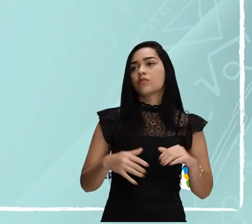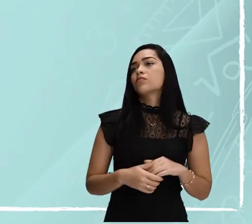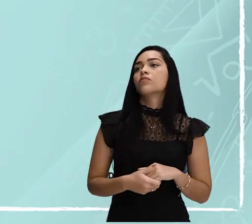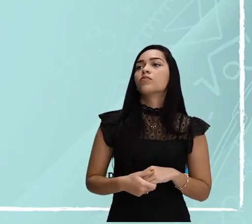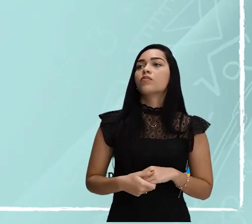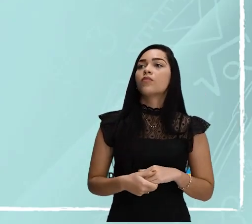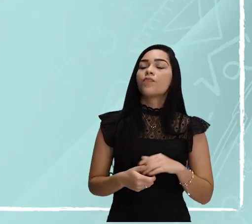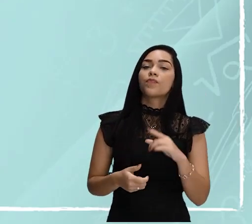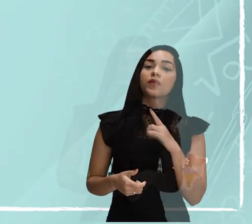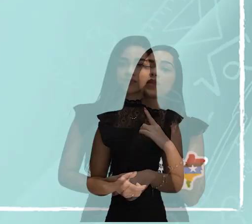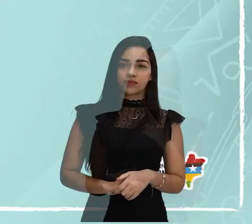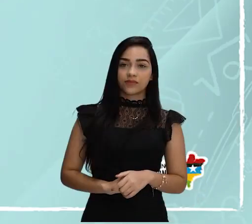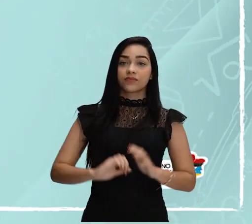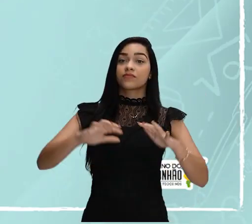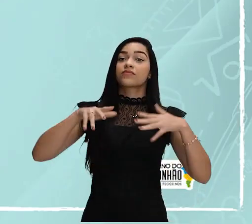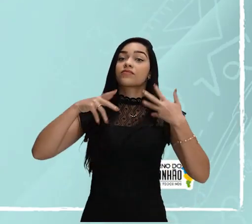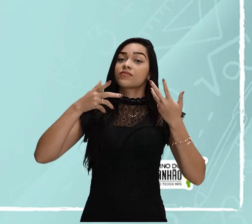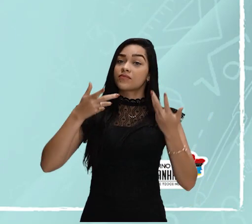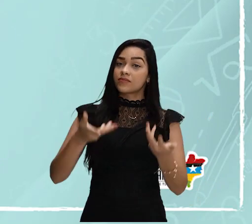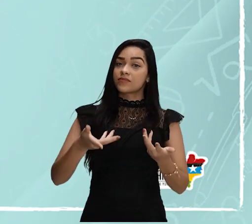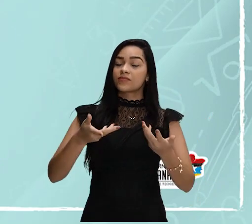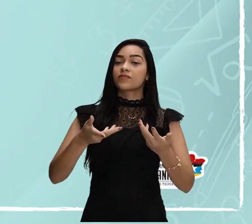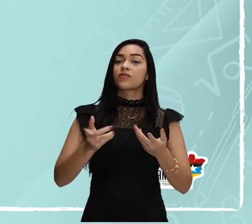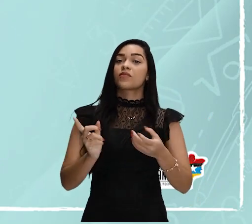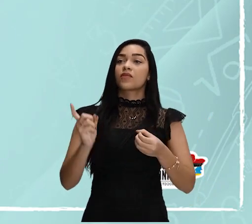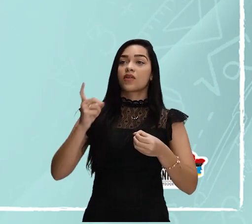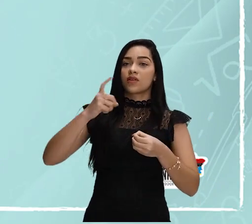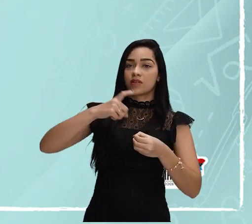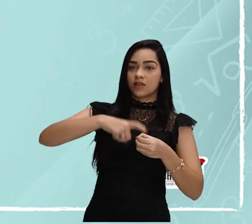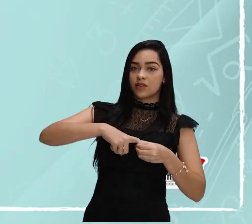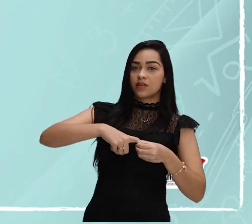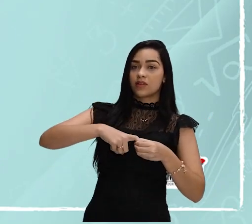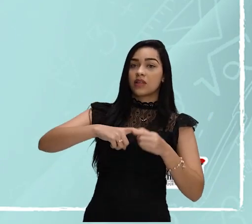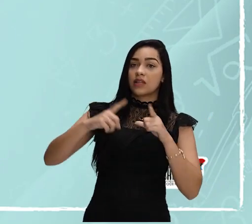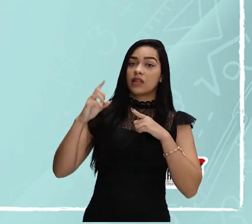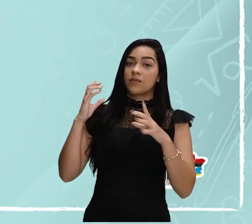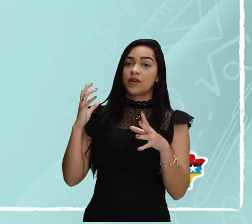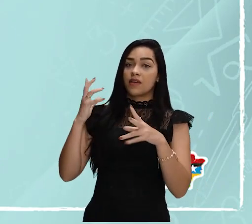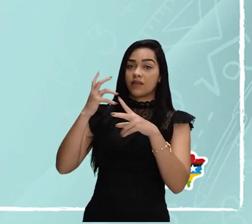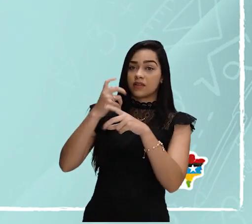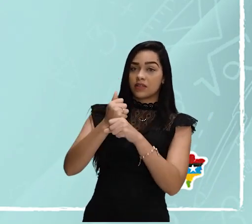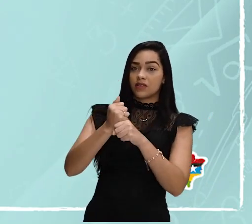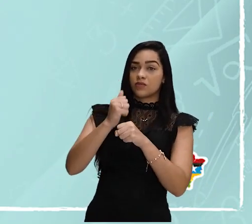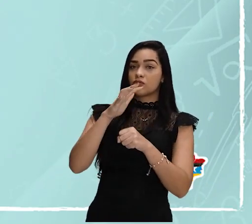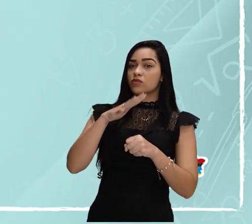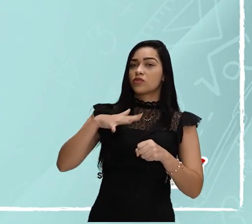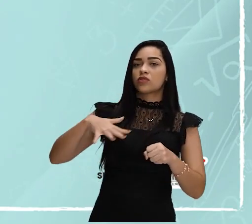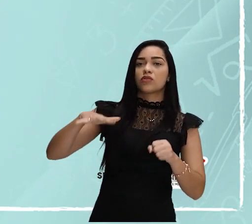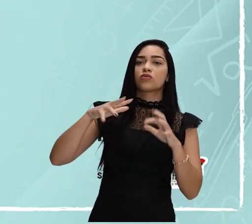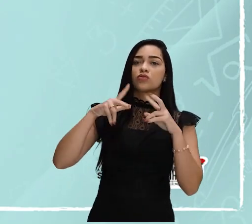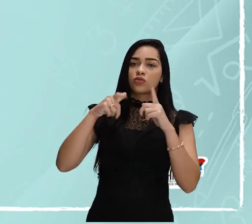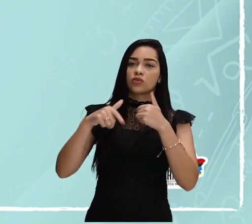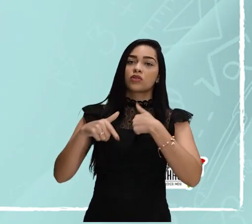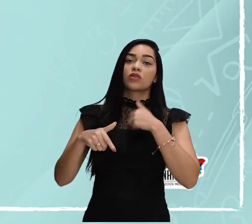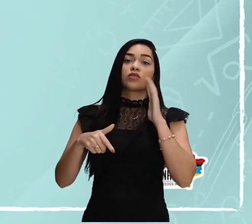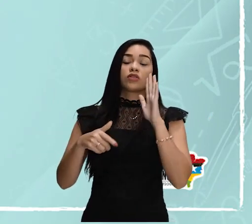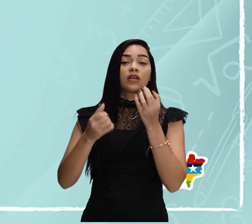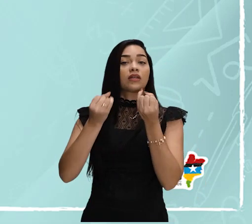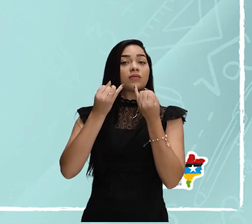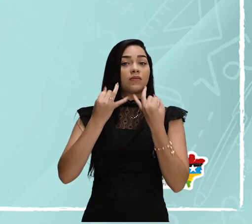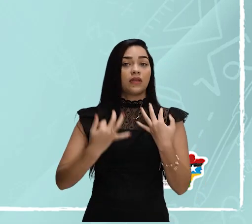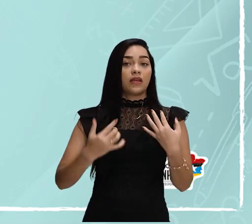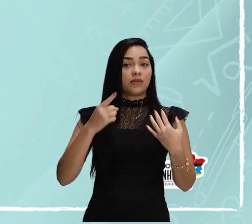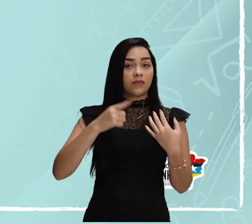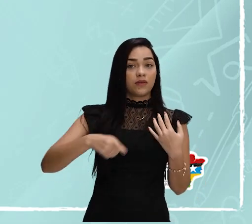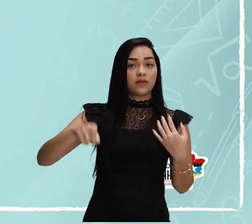pessoal, voltando aqui, fazendo uma revisão geral do que eu acabei de explicar para vocês, né? A biosfera